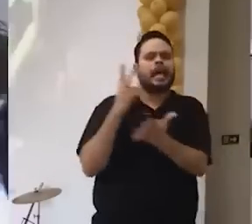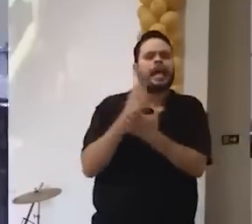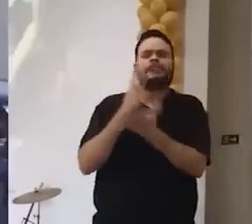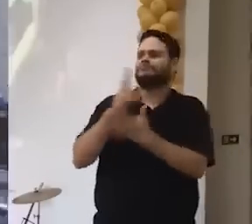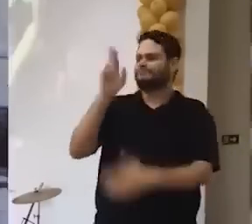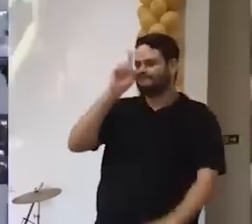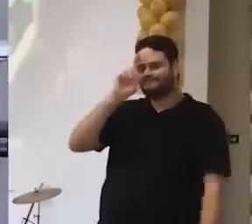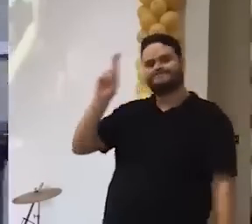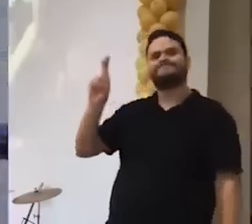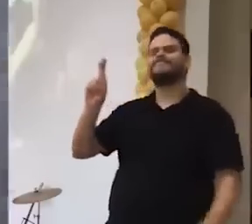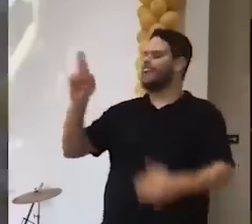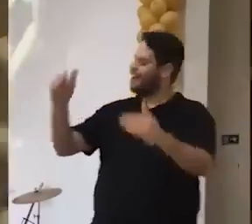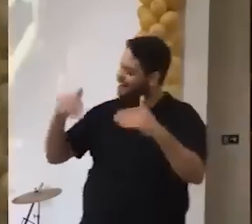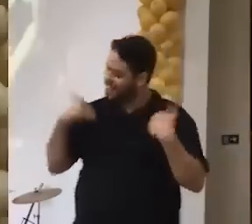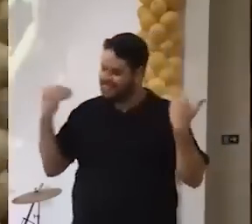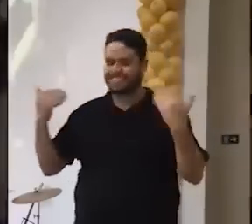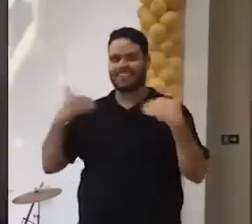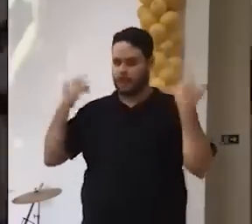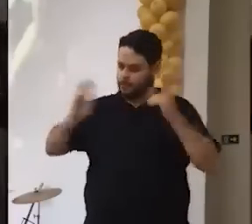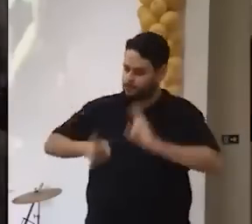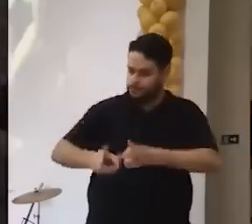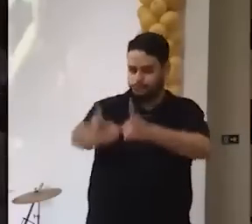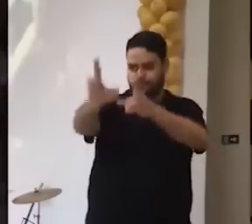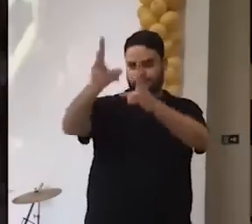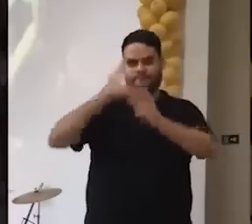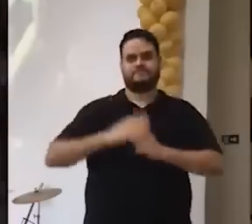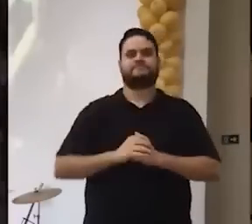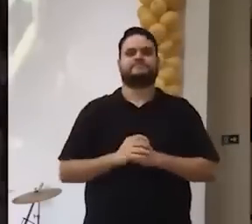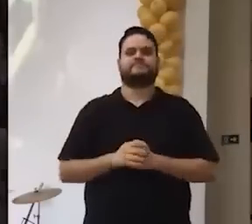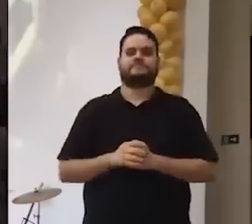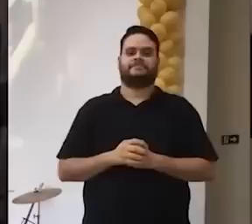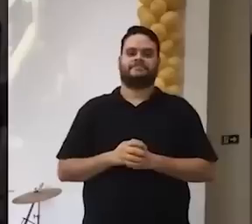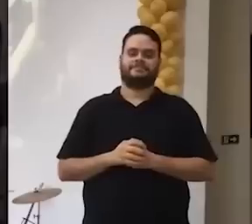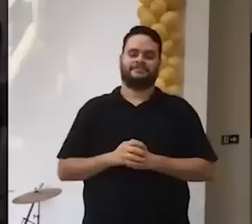digo: alegrai-vos.